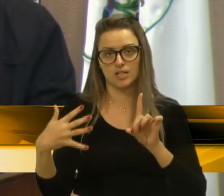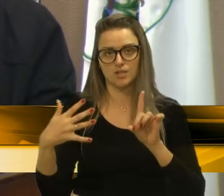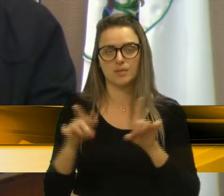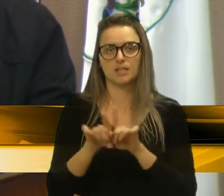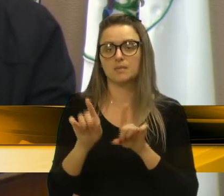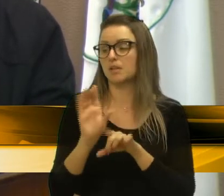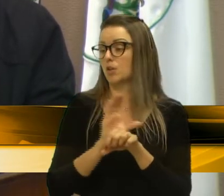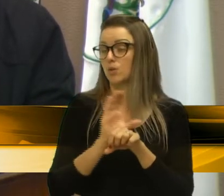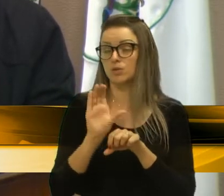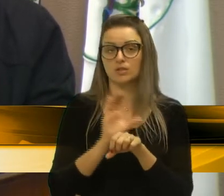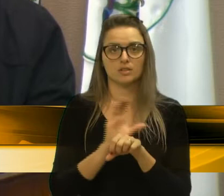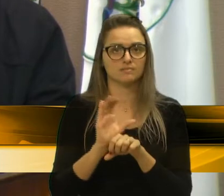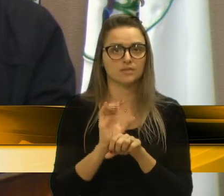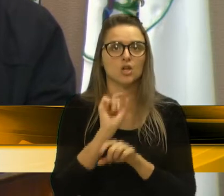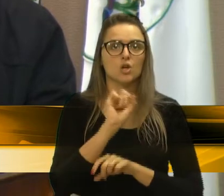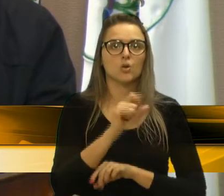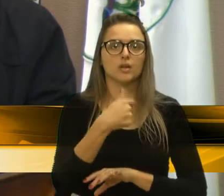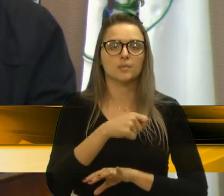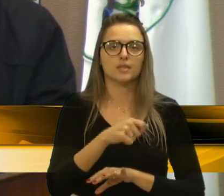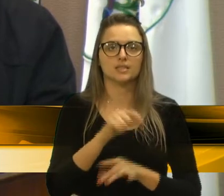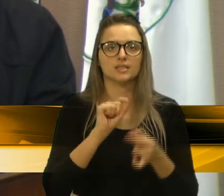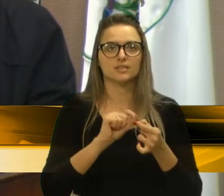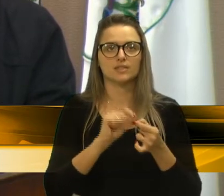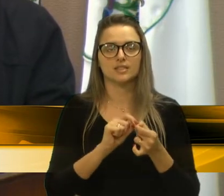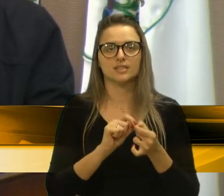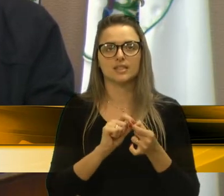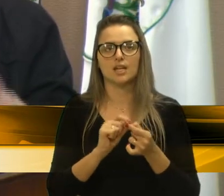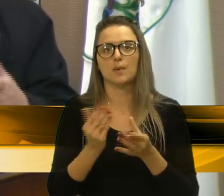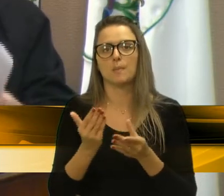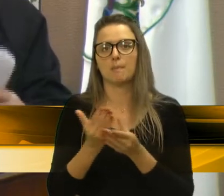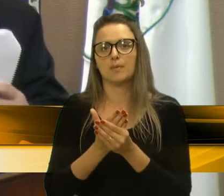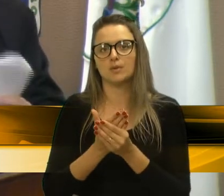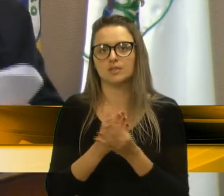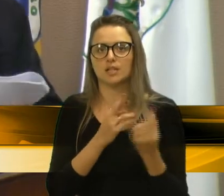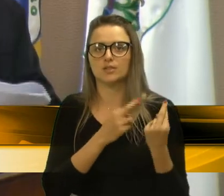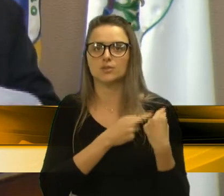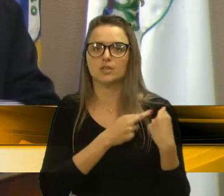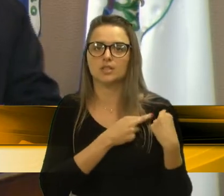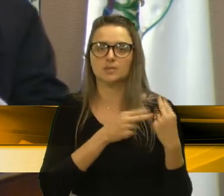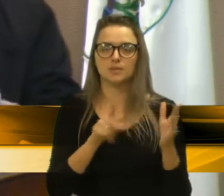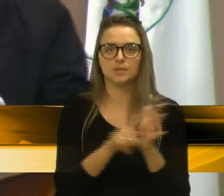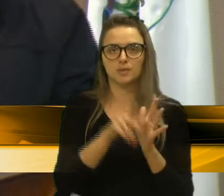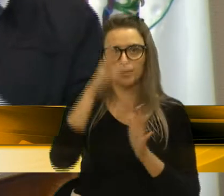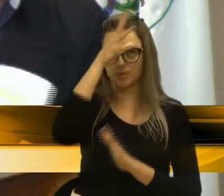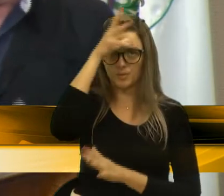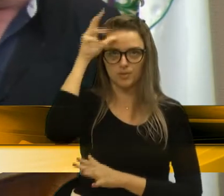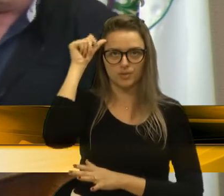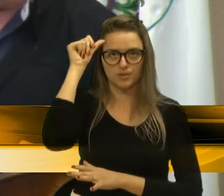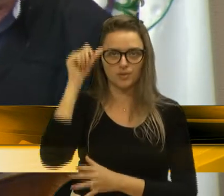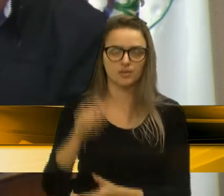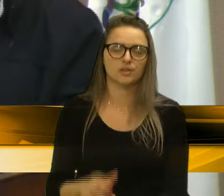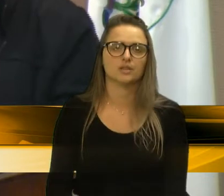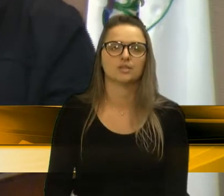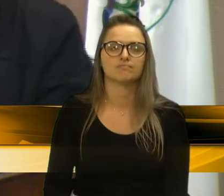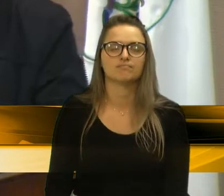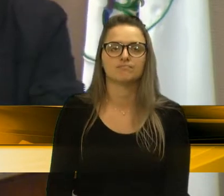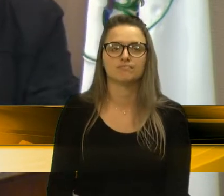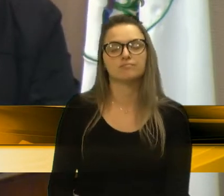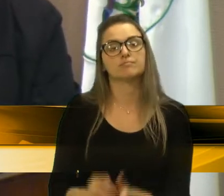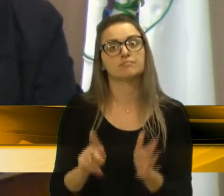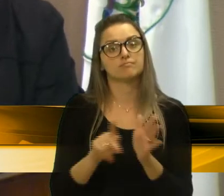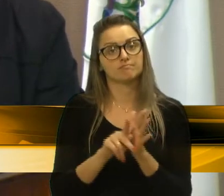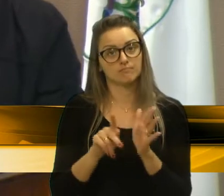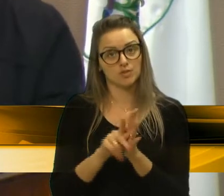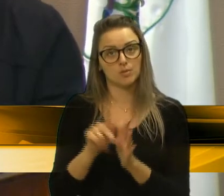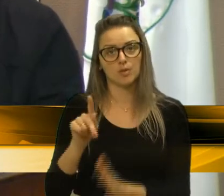inconstitucional, questão que deverá ser encaminhada para apuração de eventual responsabilidade. Então, os próprios